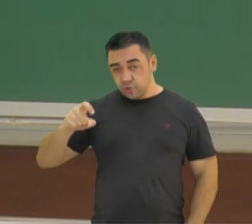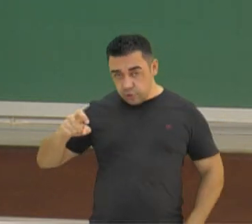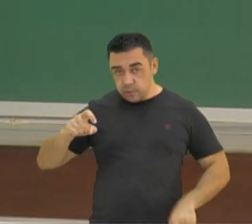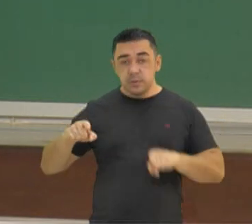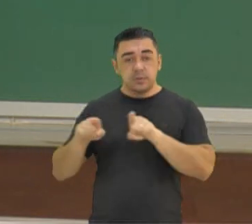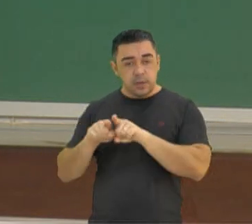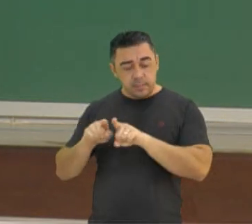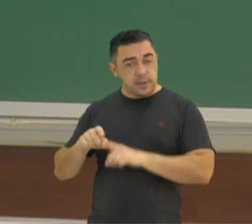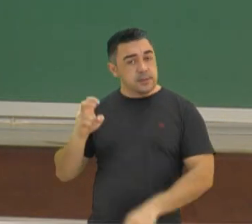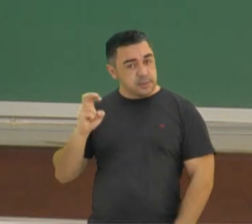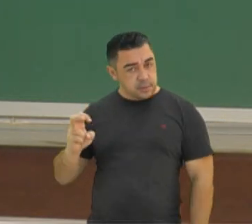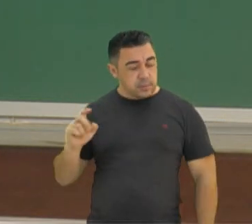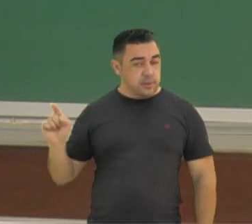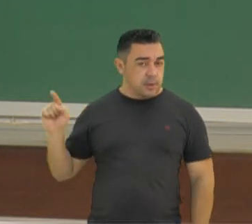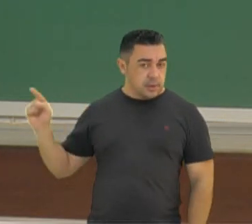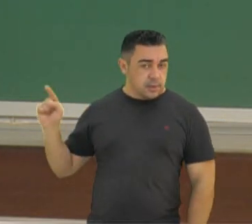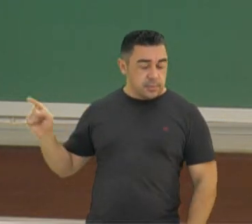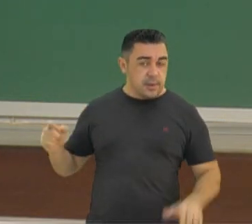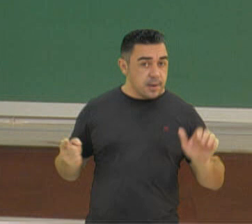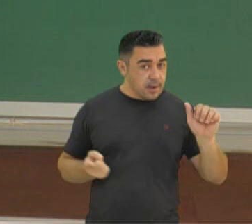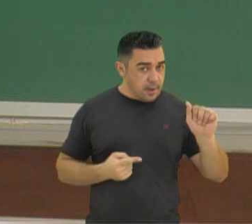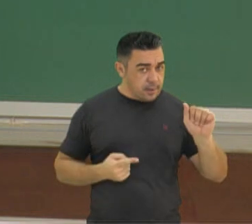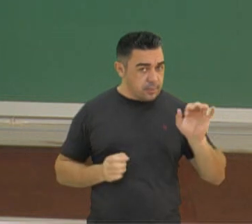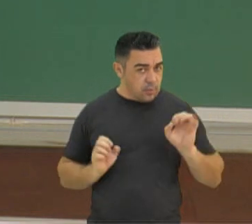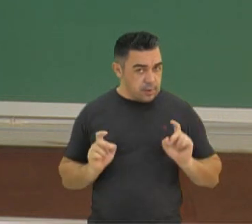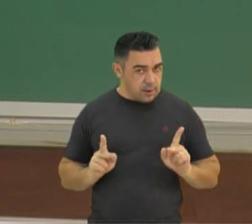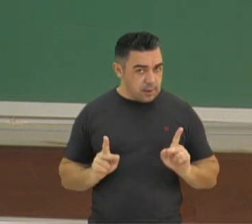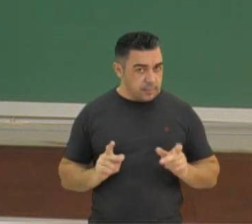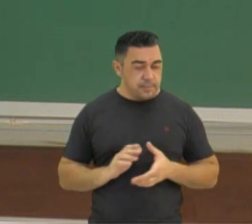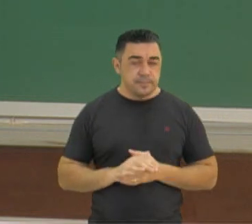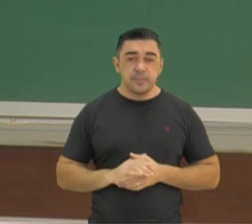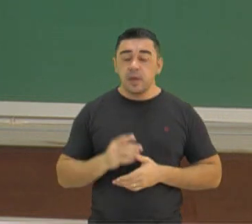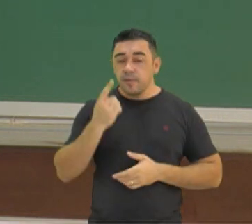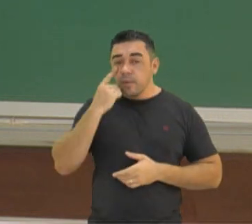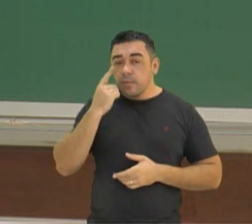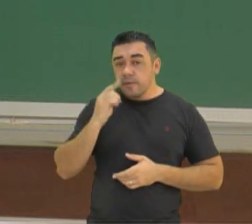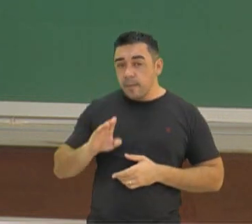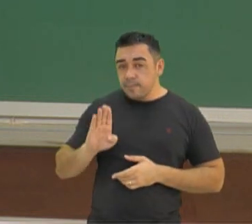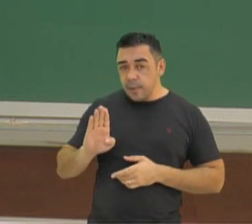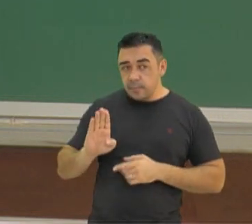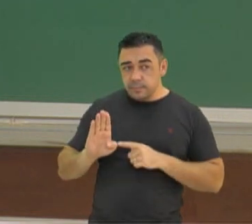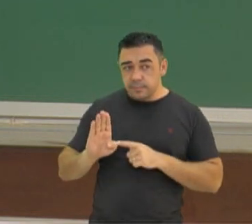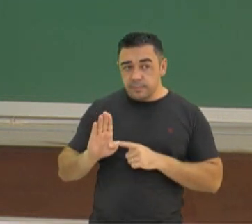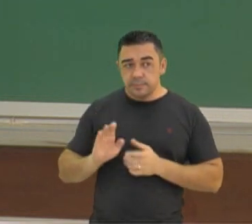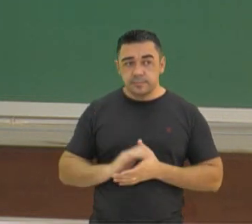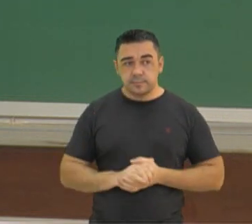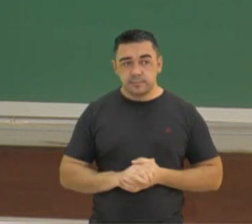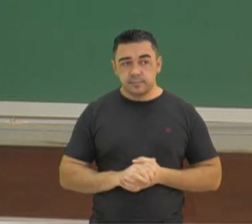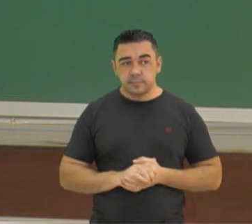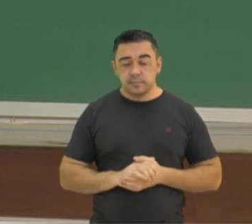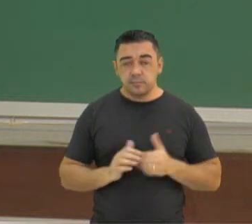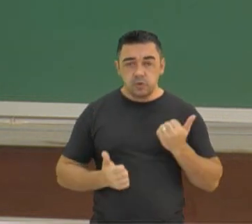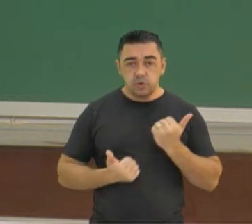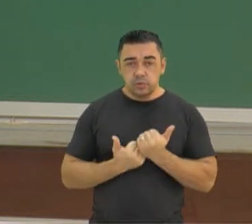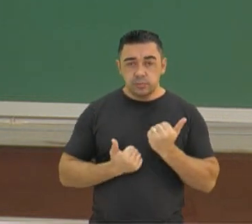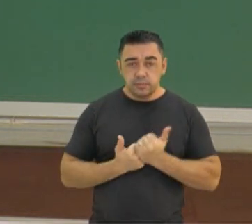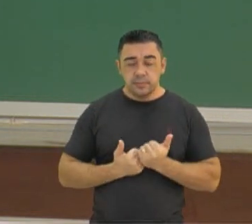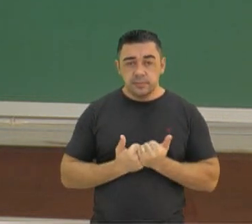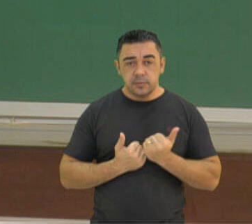vale 5 na minha equação A. Tudo bem? Agora vamos lá resolver a B. Na equação B,